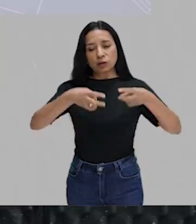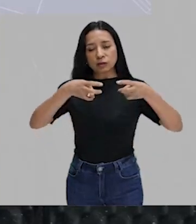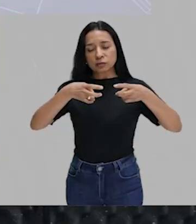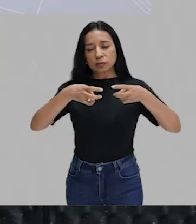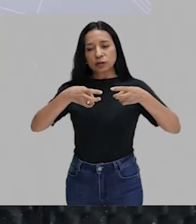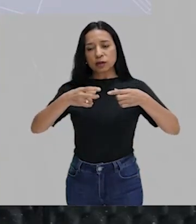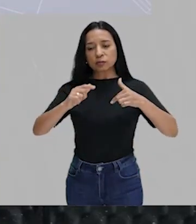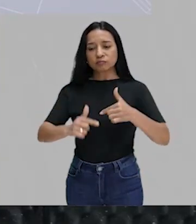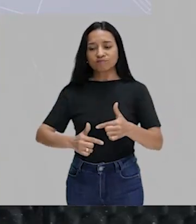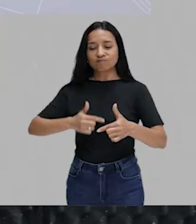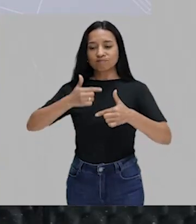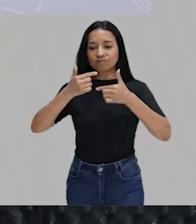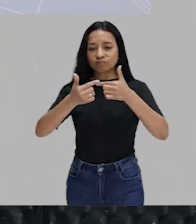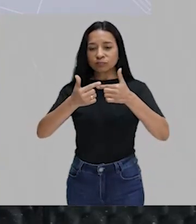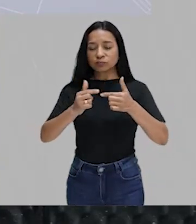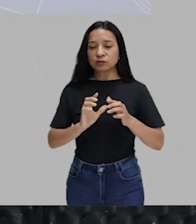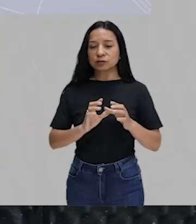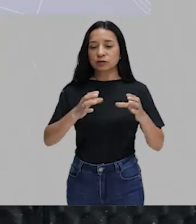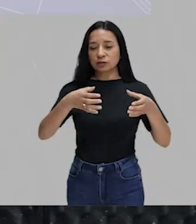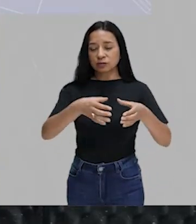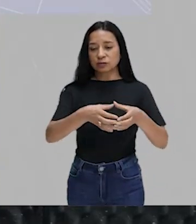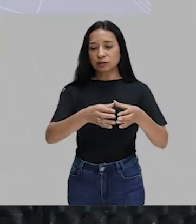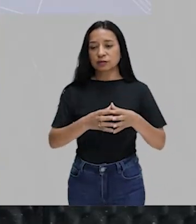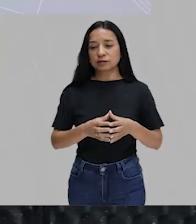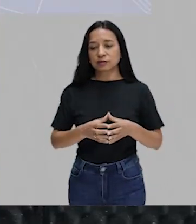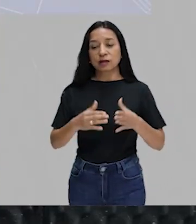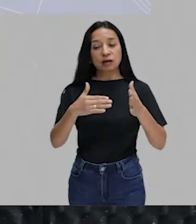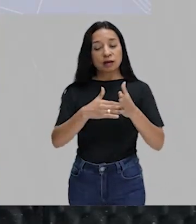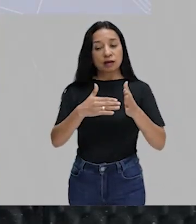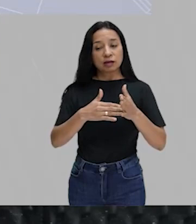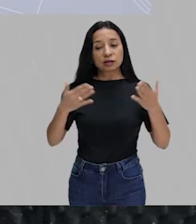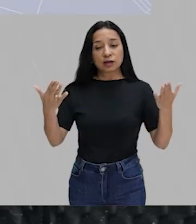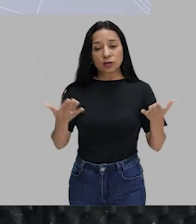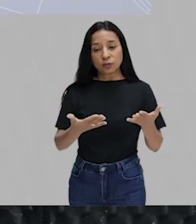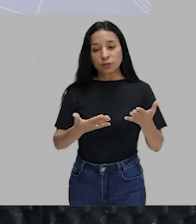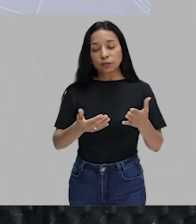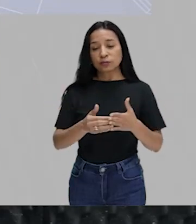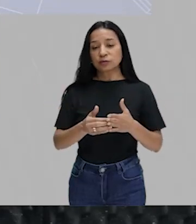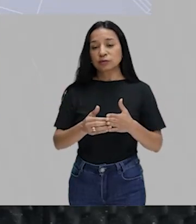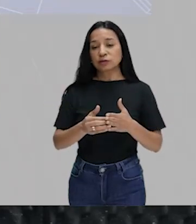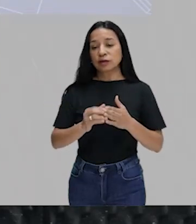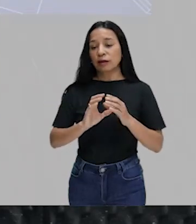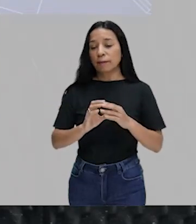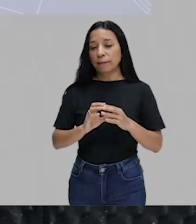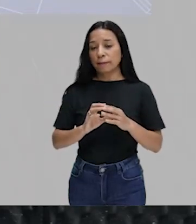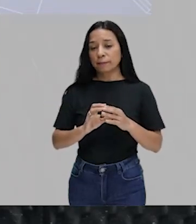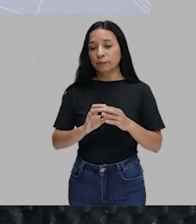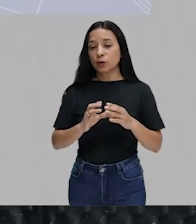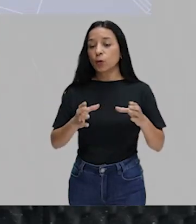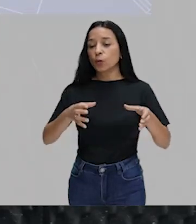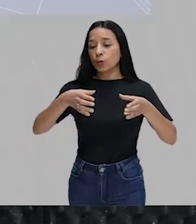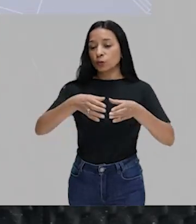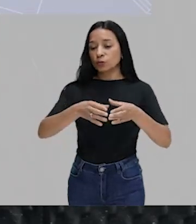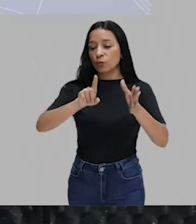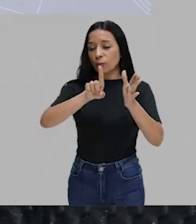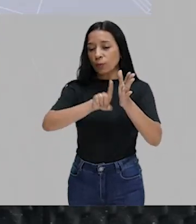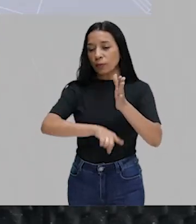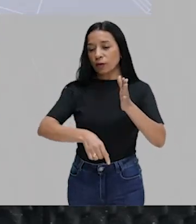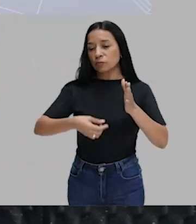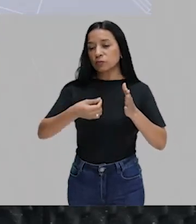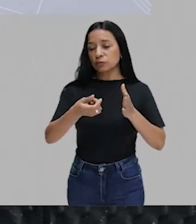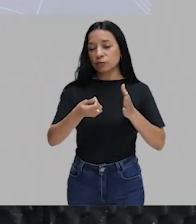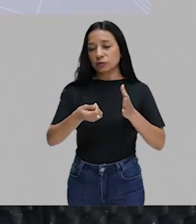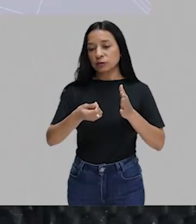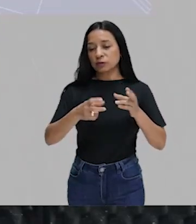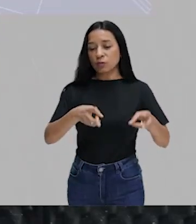isso é histórico, até hoje as classes menos favorecidas são exploradas por aqueles que têm mais